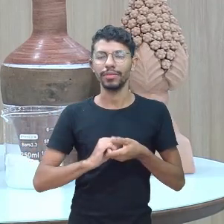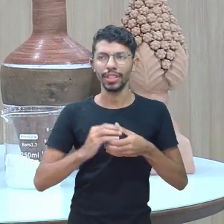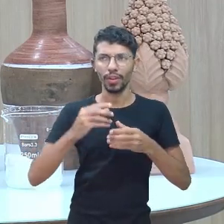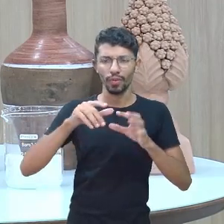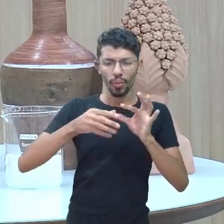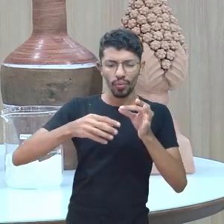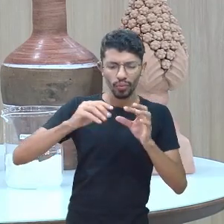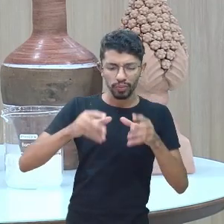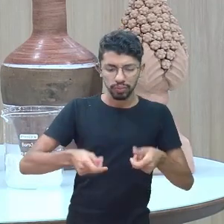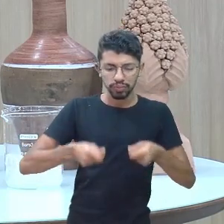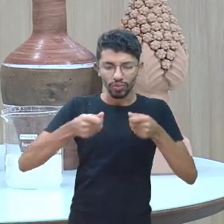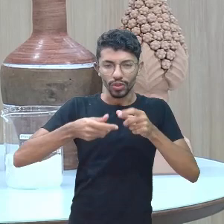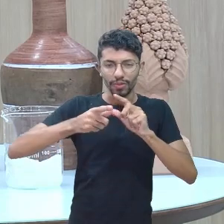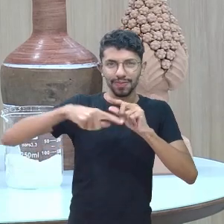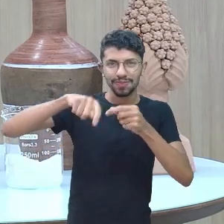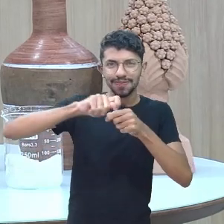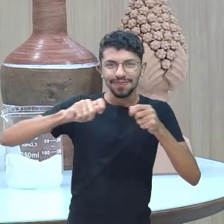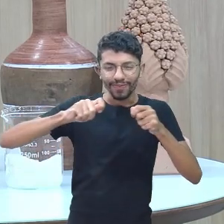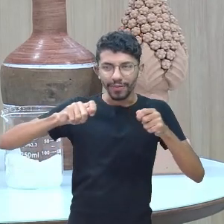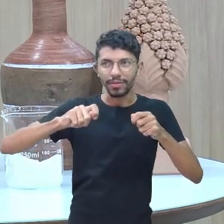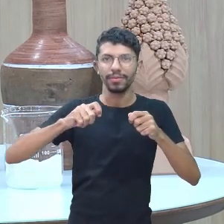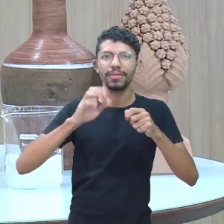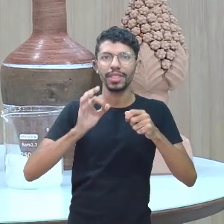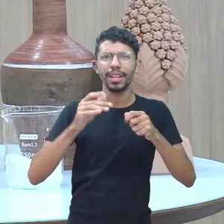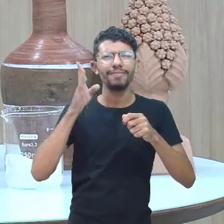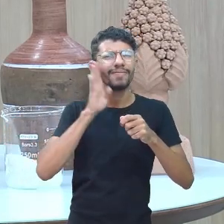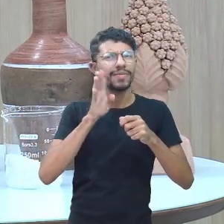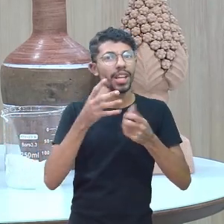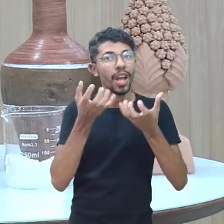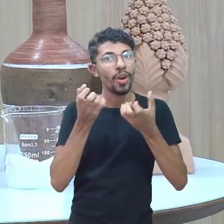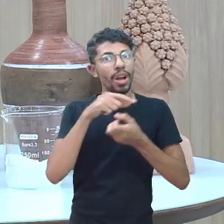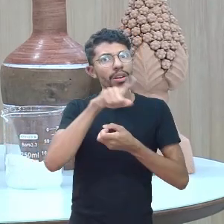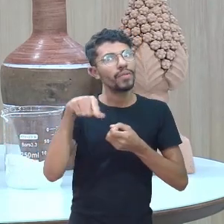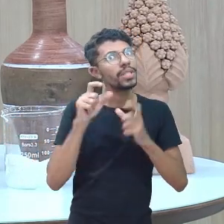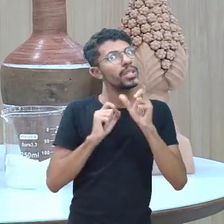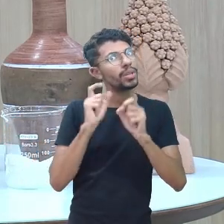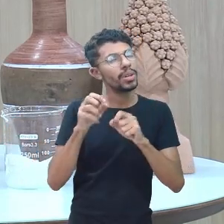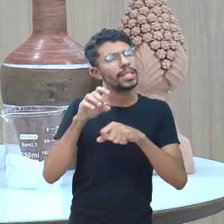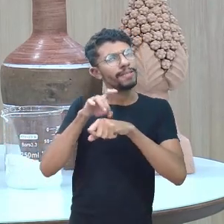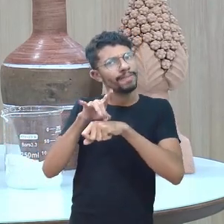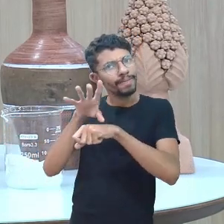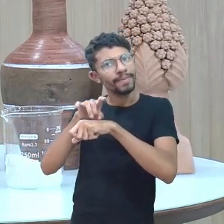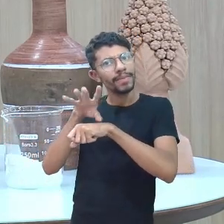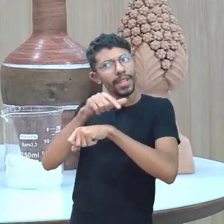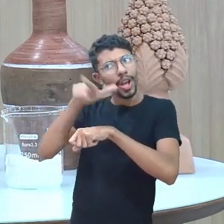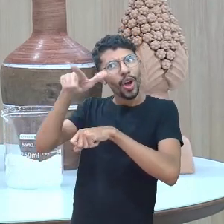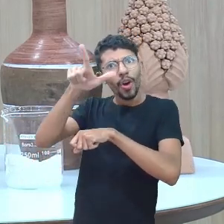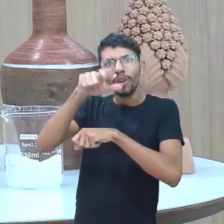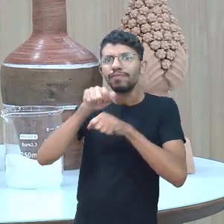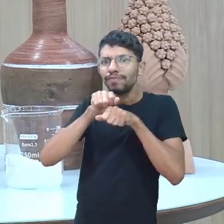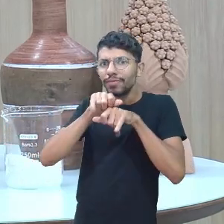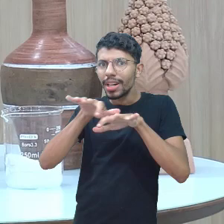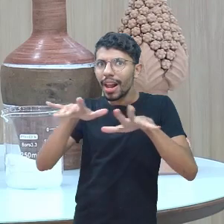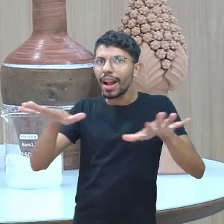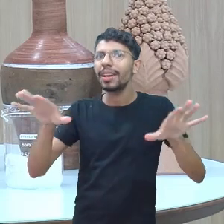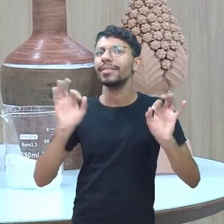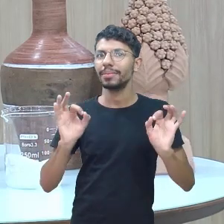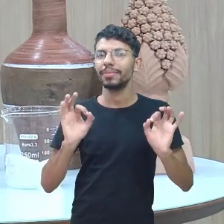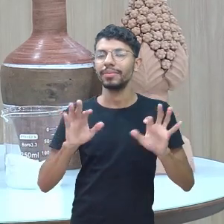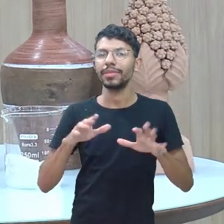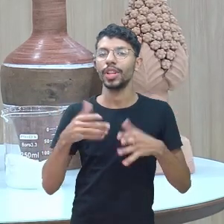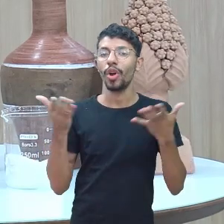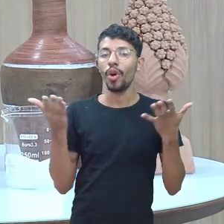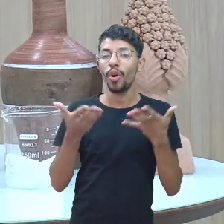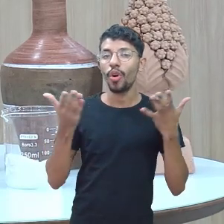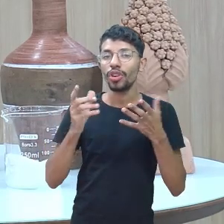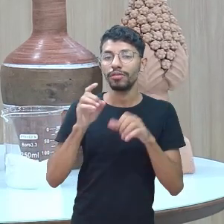amarrar. Vejam que legal. Eu quero que vocês passem essas dicas, né? Que eu estou dando aqui. Hoje essa